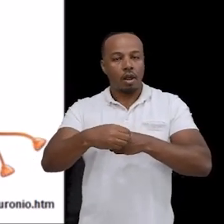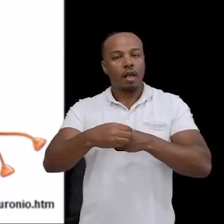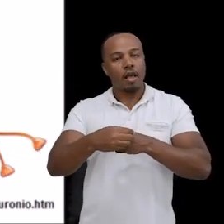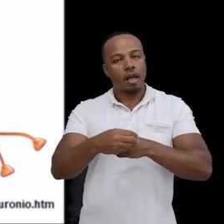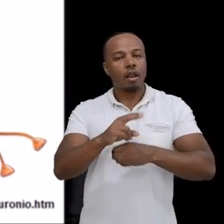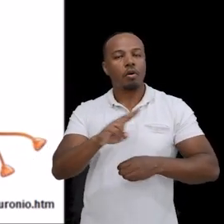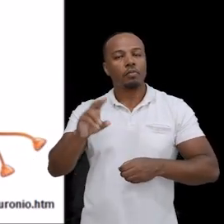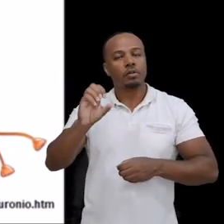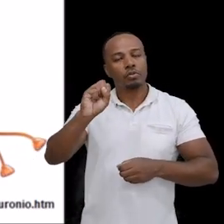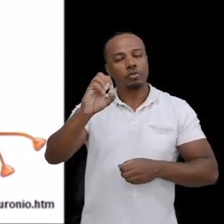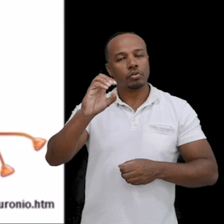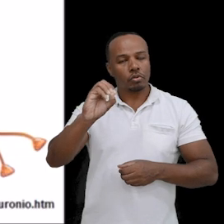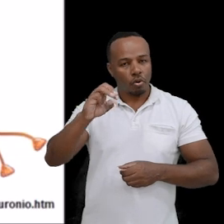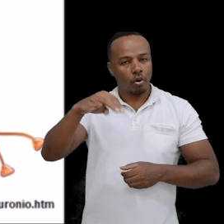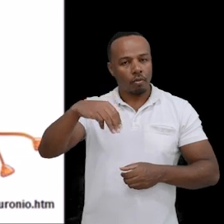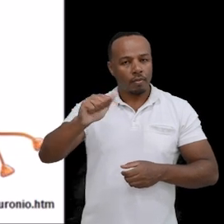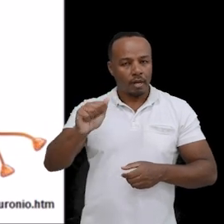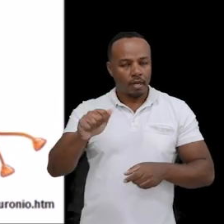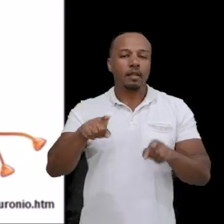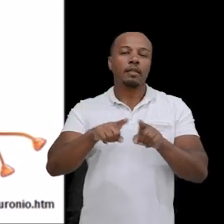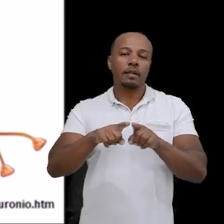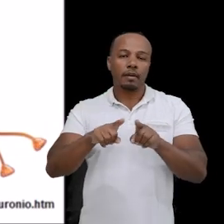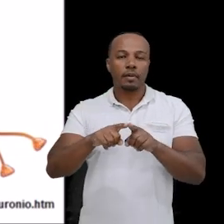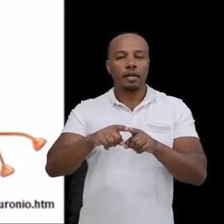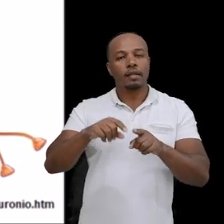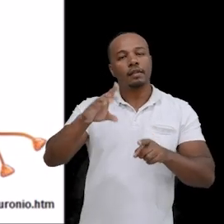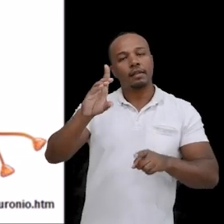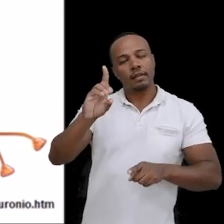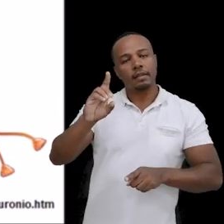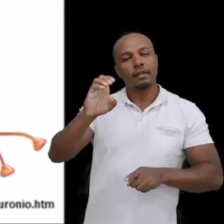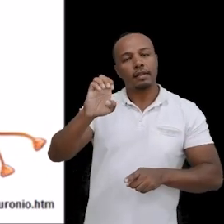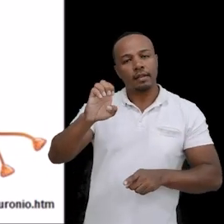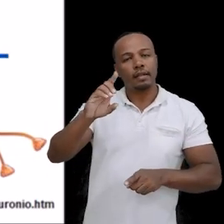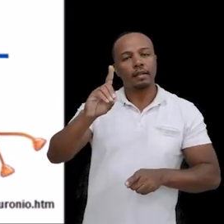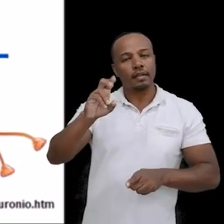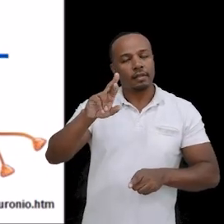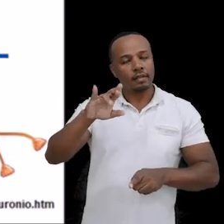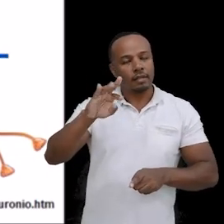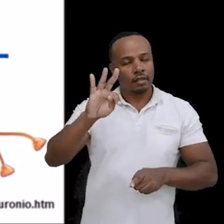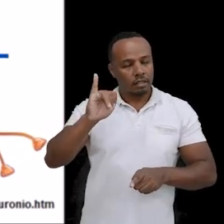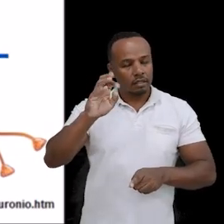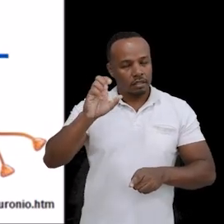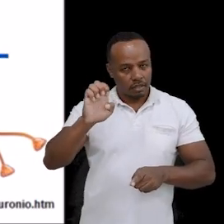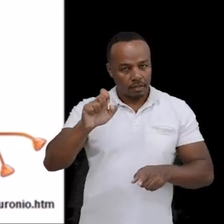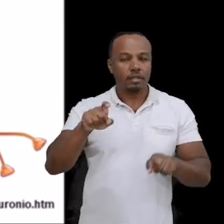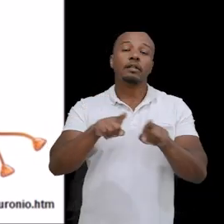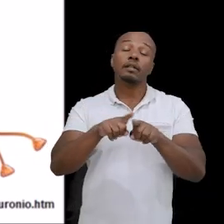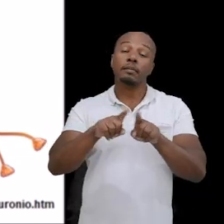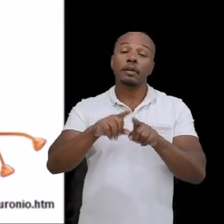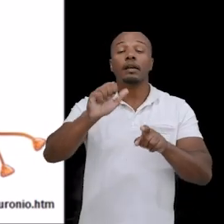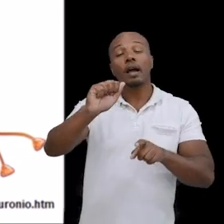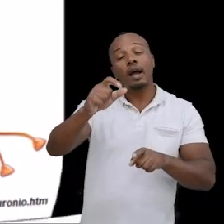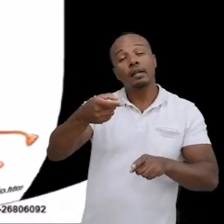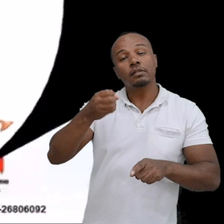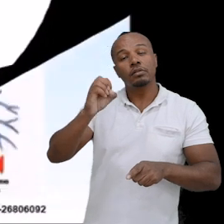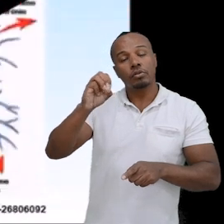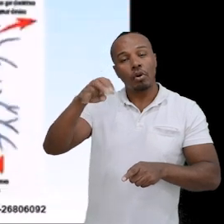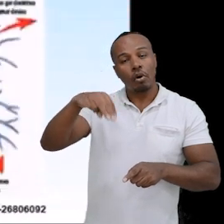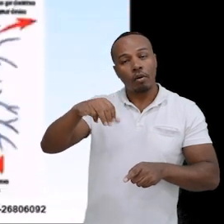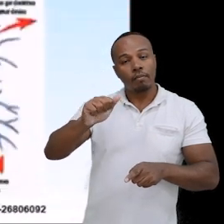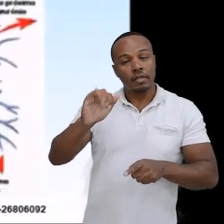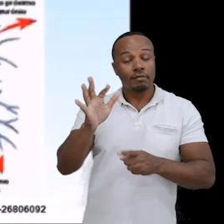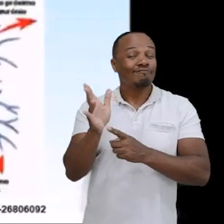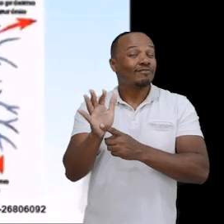chamado também de soma, pelos dendrites e pelo axônio. O neurônio é muito organizado e